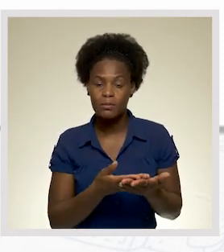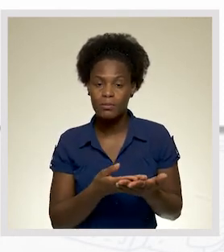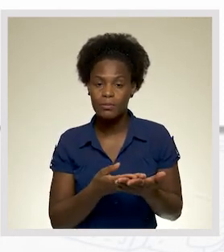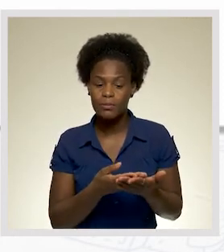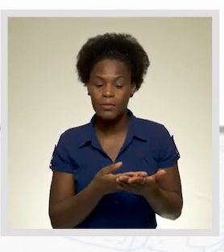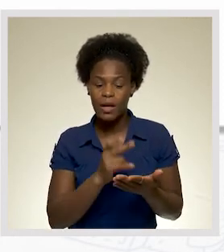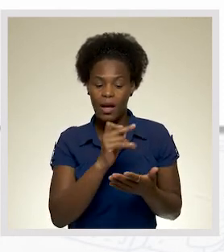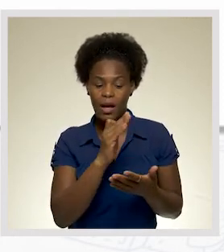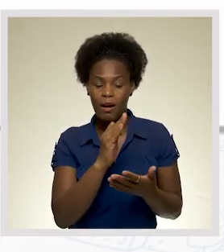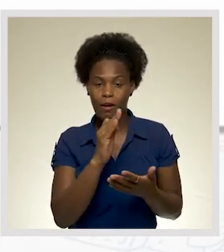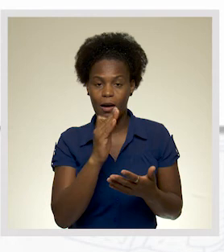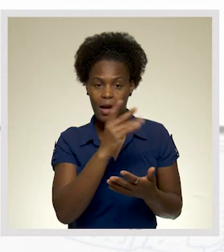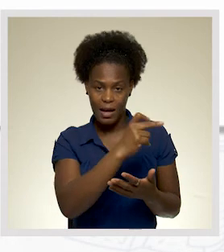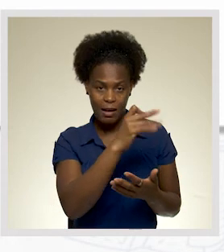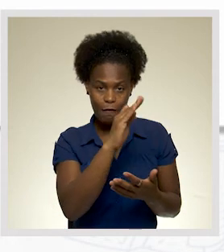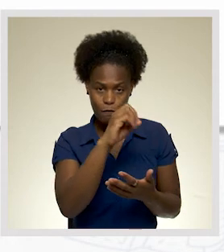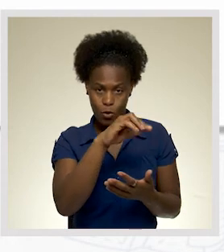Maia é pai do Pedro.